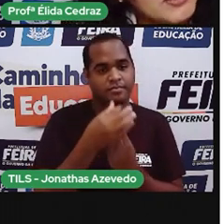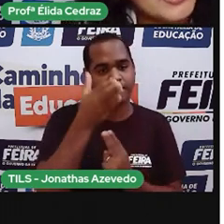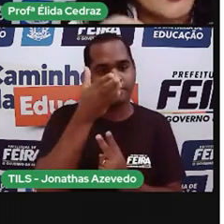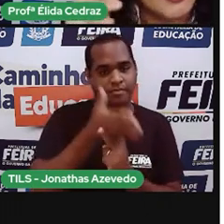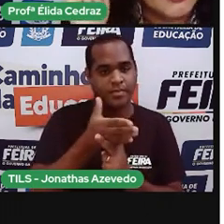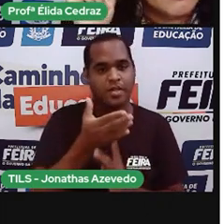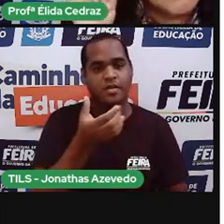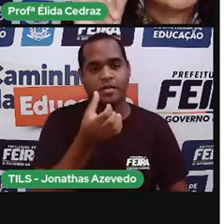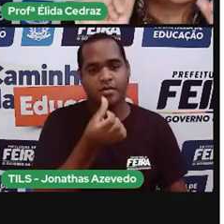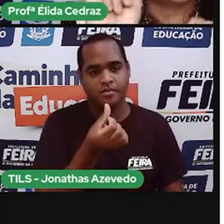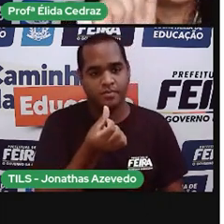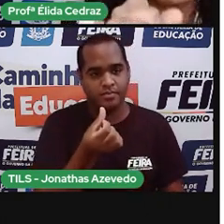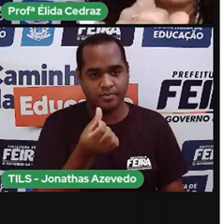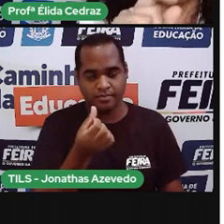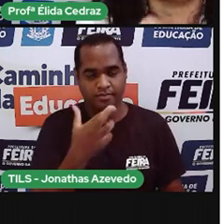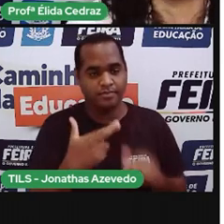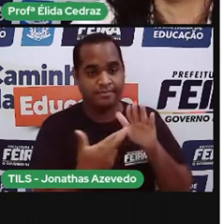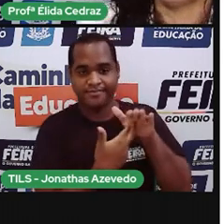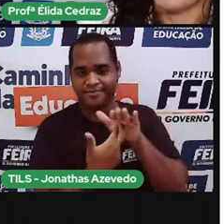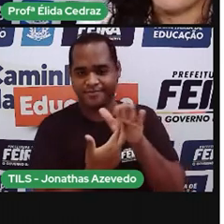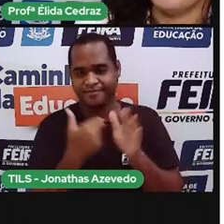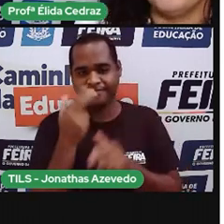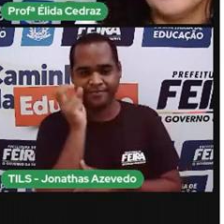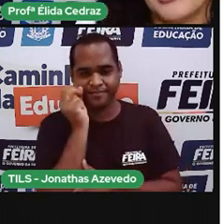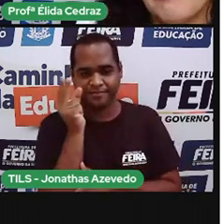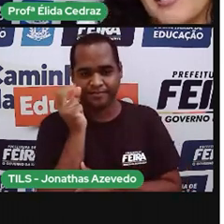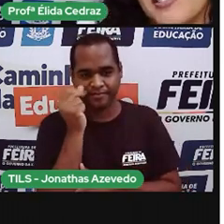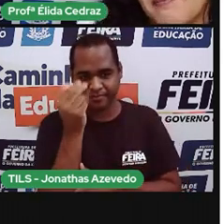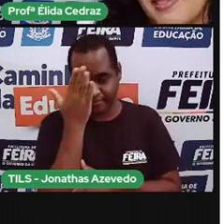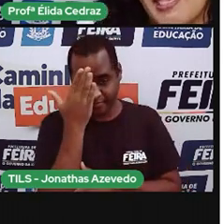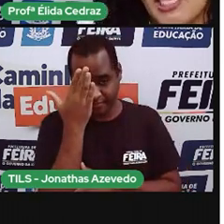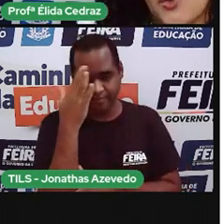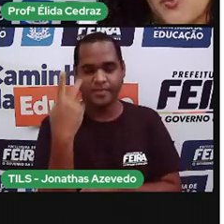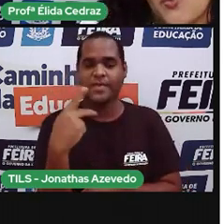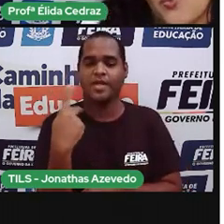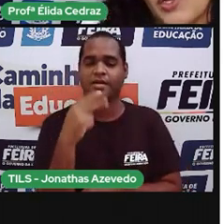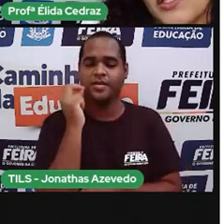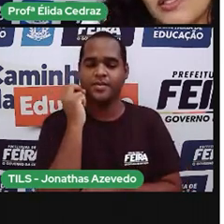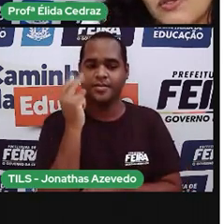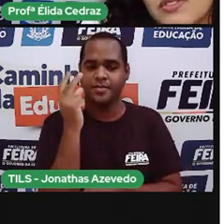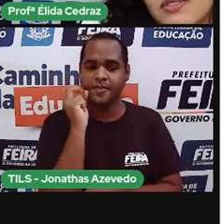na feirinha, ó, vai estar bem mais esperto, porque já vai saber